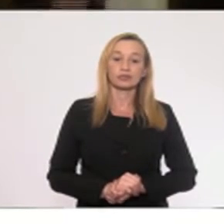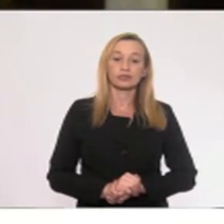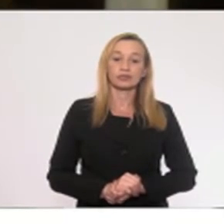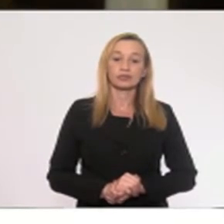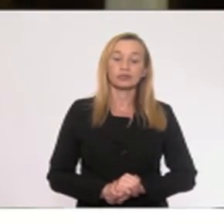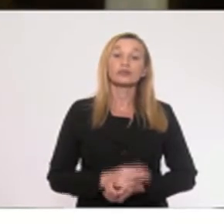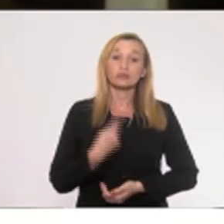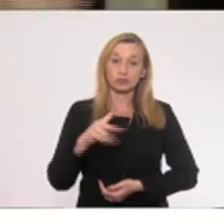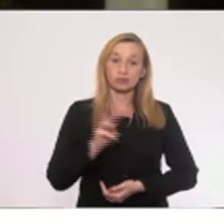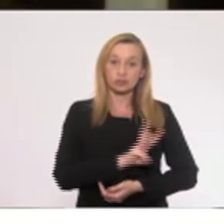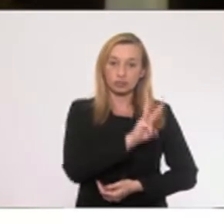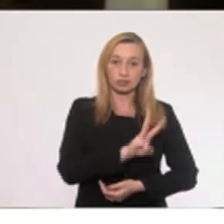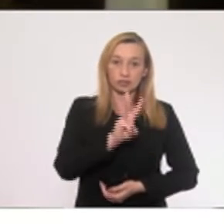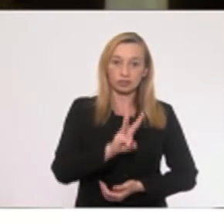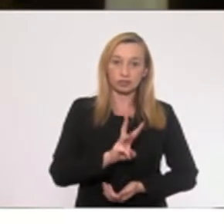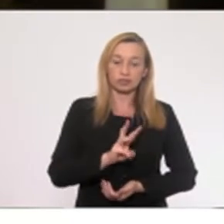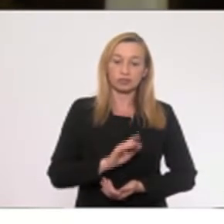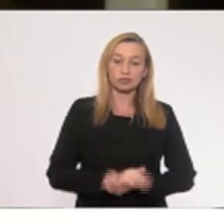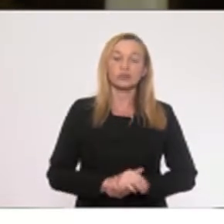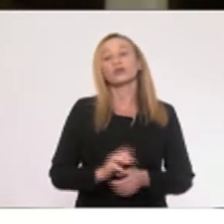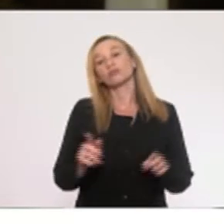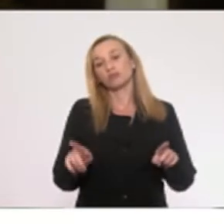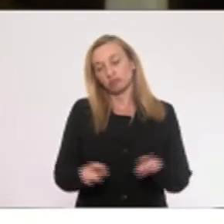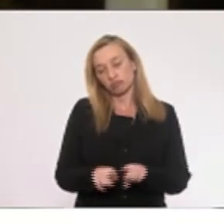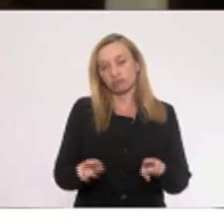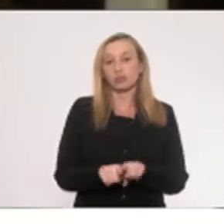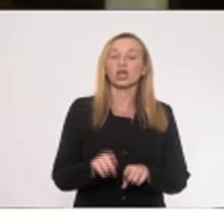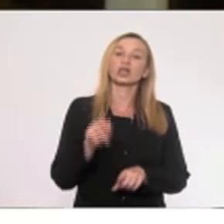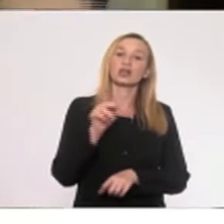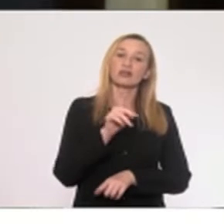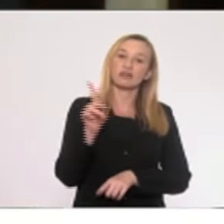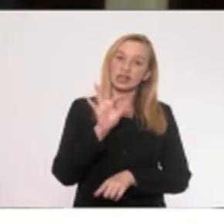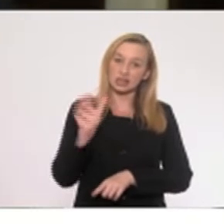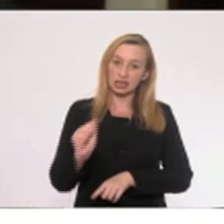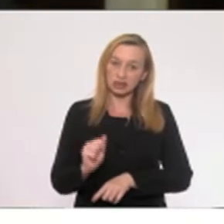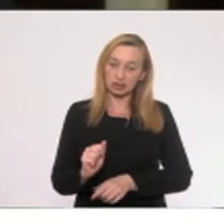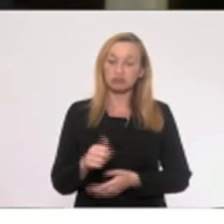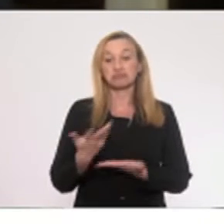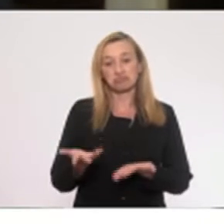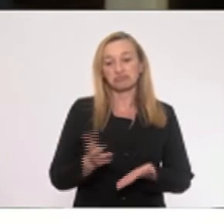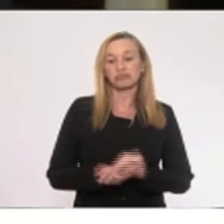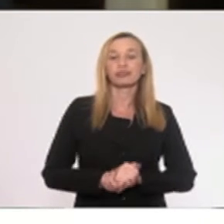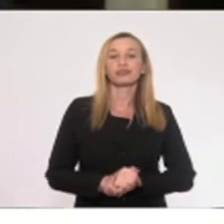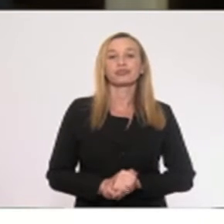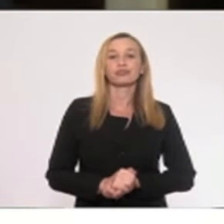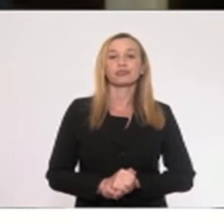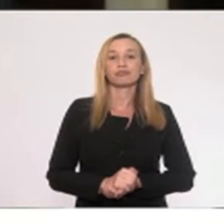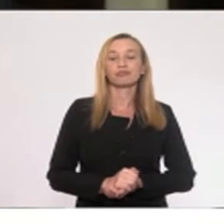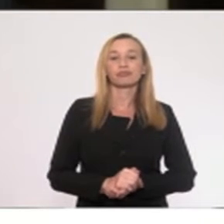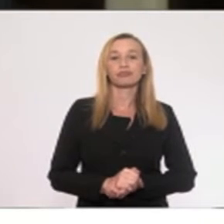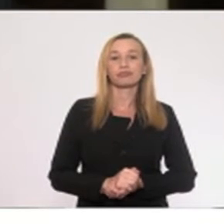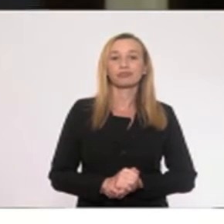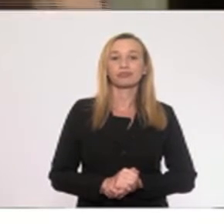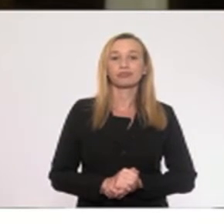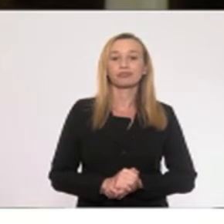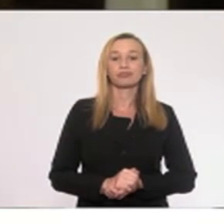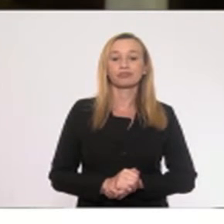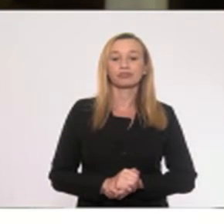no seu site, pode ser o da Procuradoria, o da Fazenda, enfim,